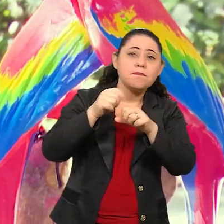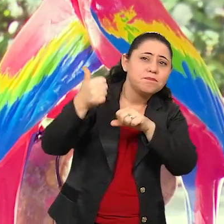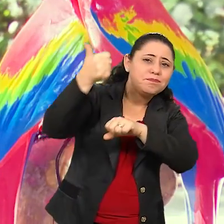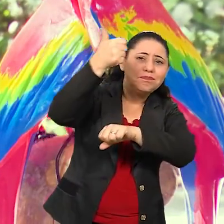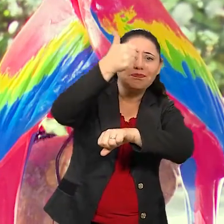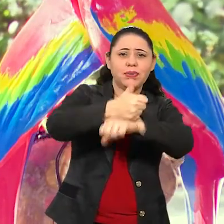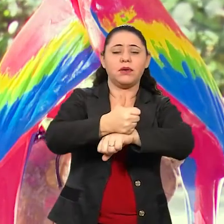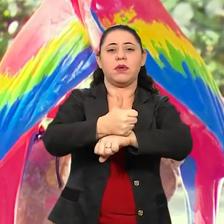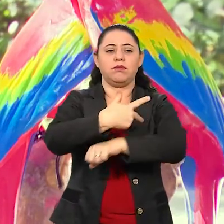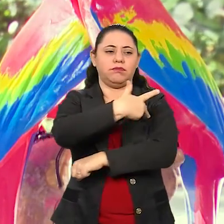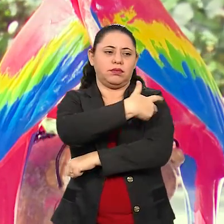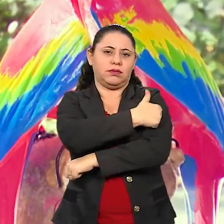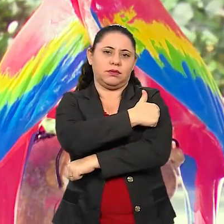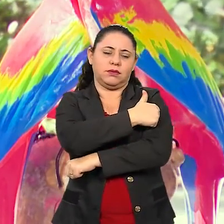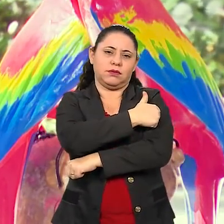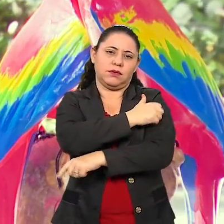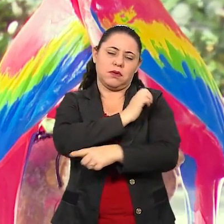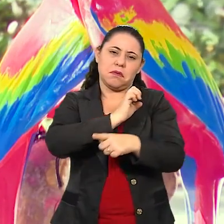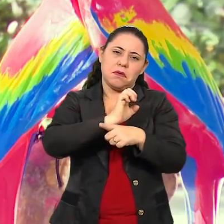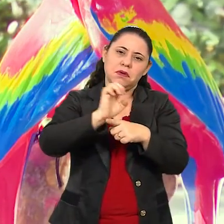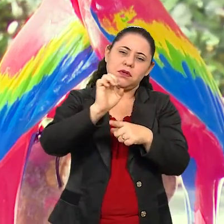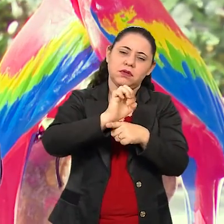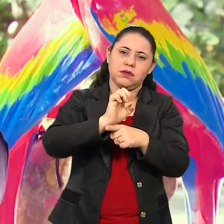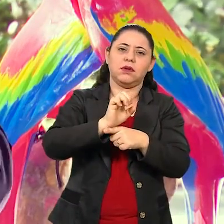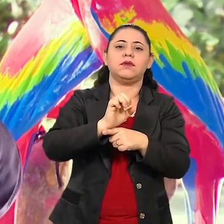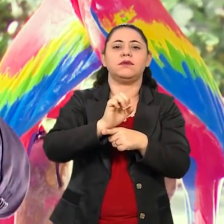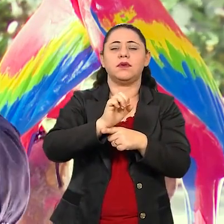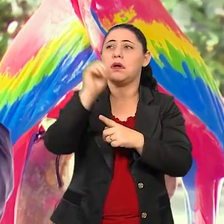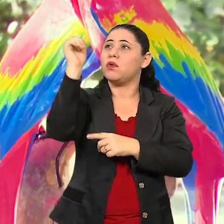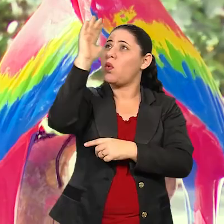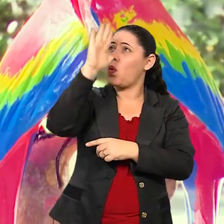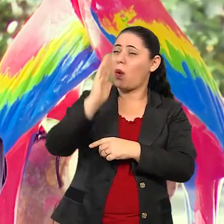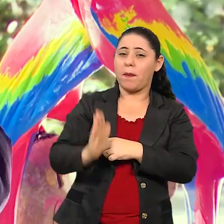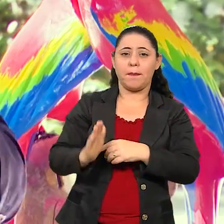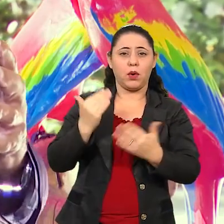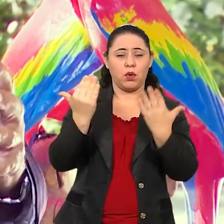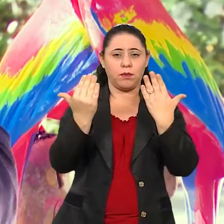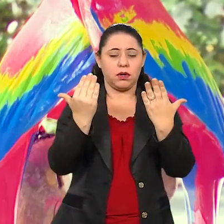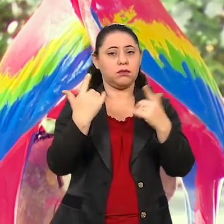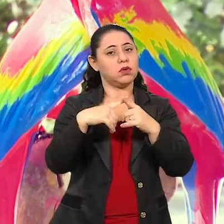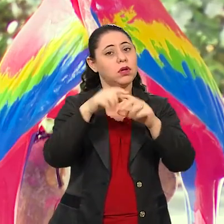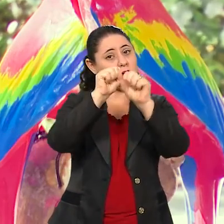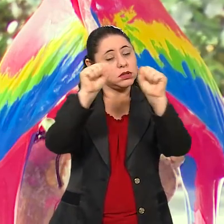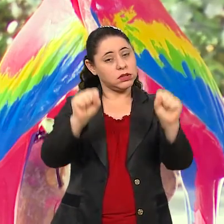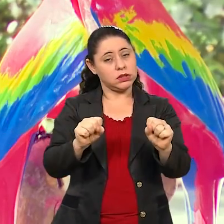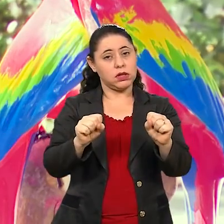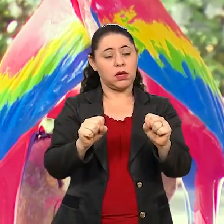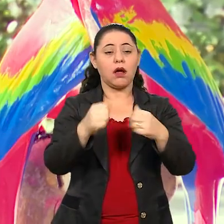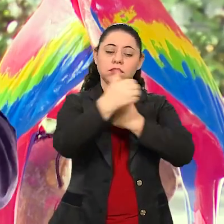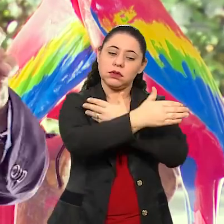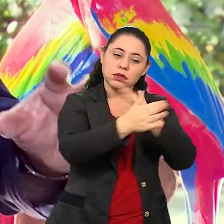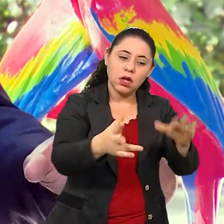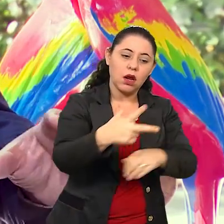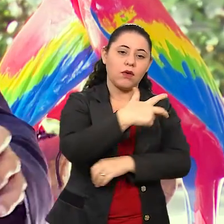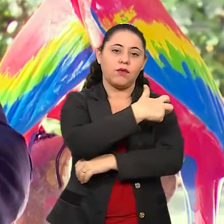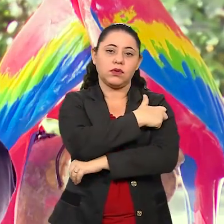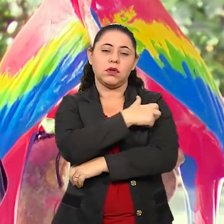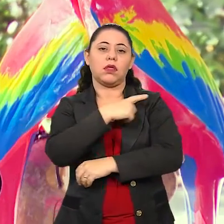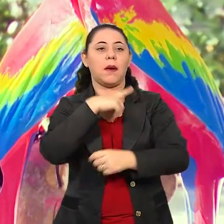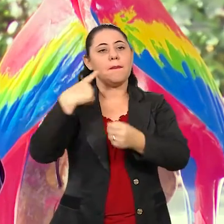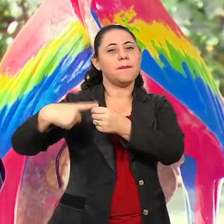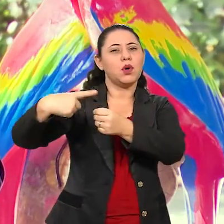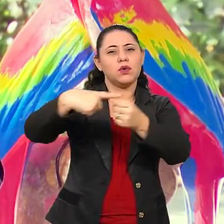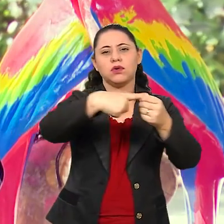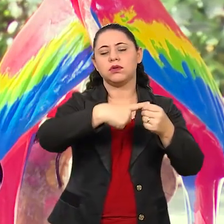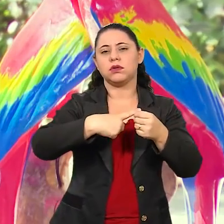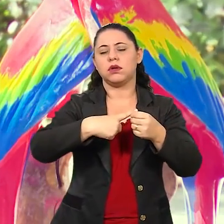meses em primeiro lugar em vacinação do Brasil isso fruto de uma organização do sistema de vacina sala de vacina